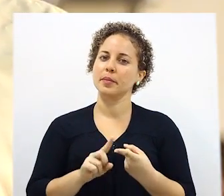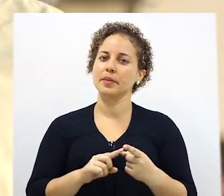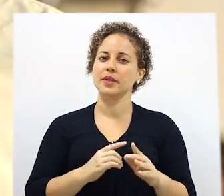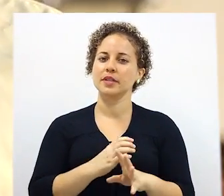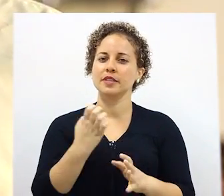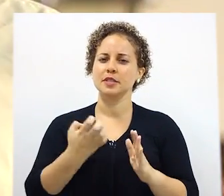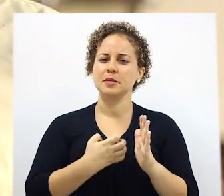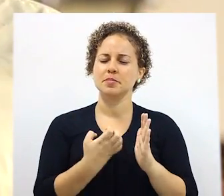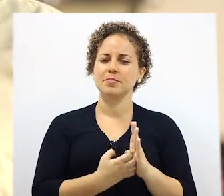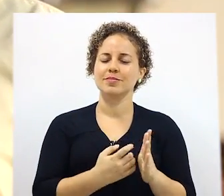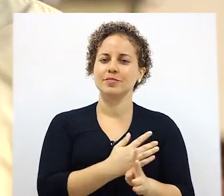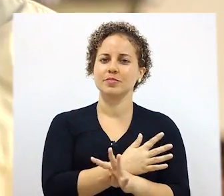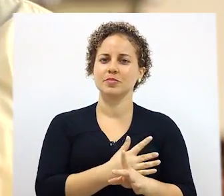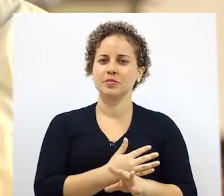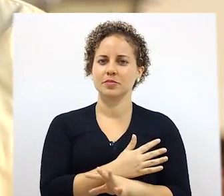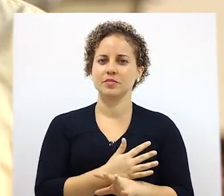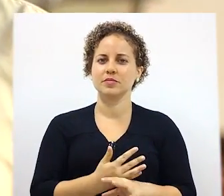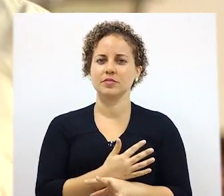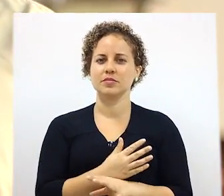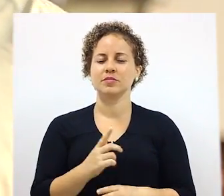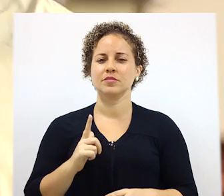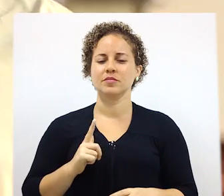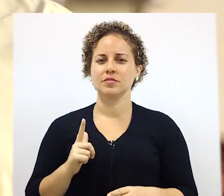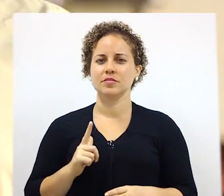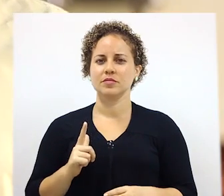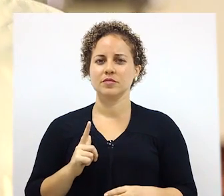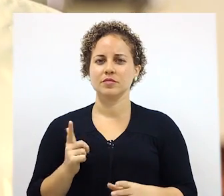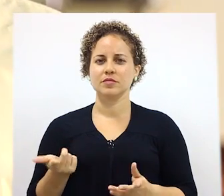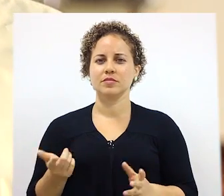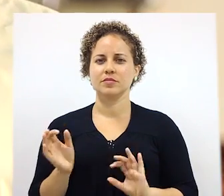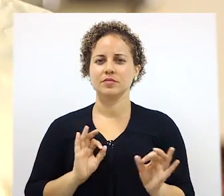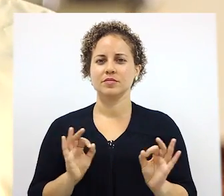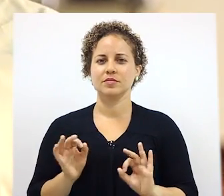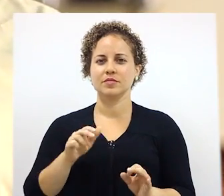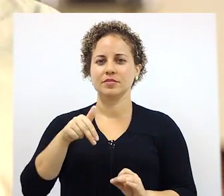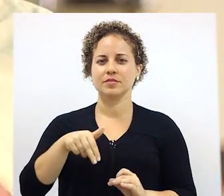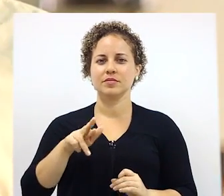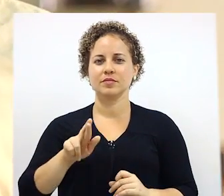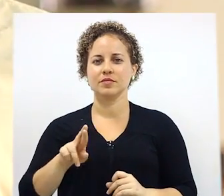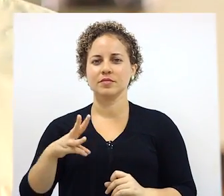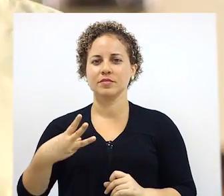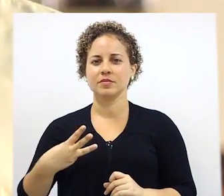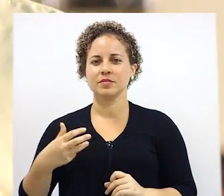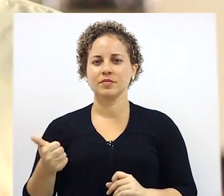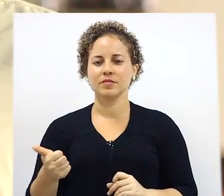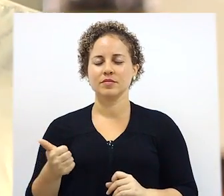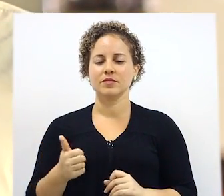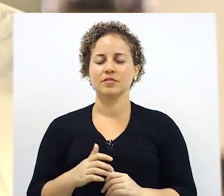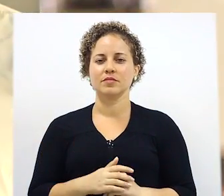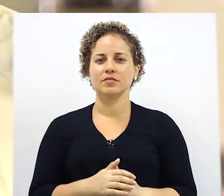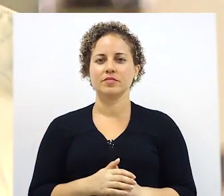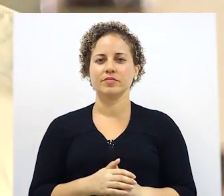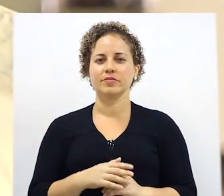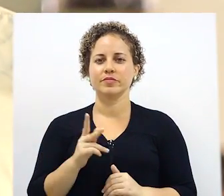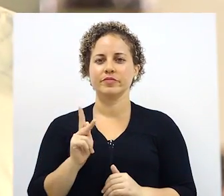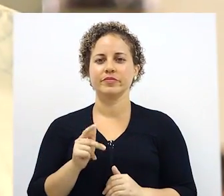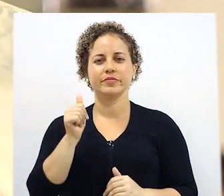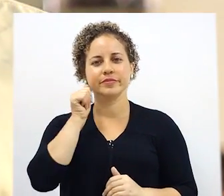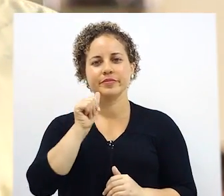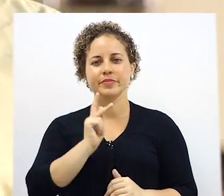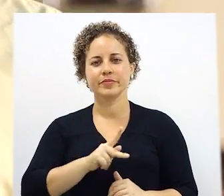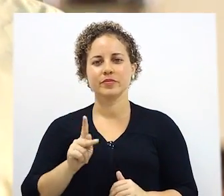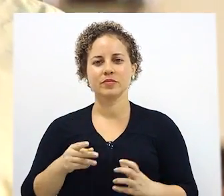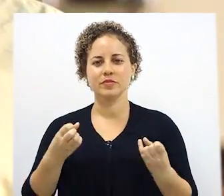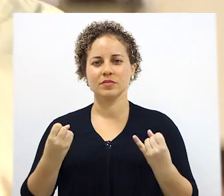meio rural, ele tem uma estrutura, Zilmara, onde a NR31, né, que vocês estudaram e que a professora agora há pouco